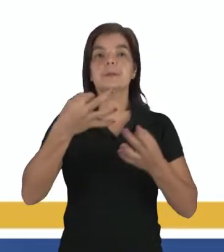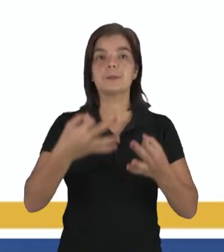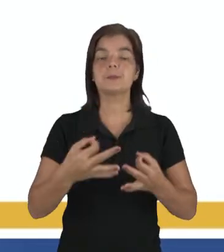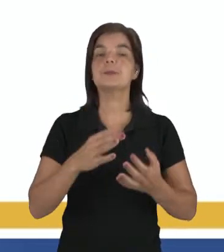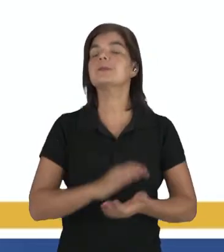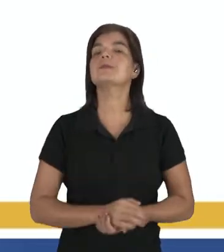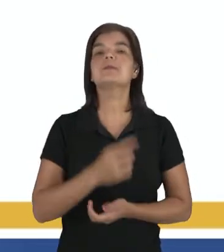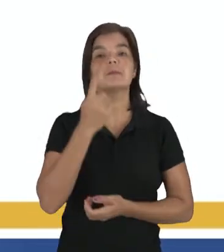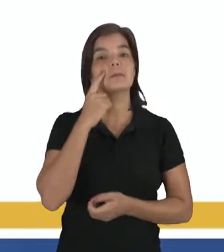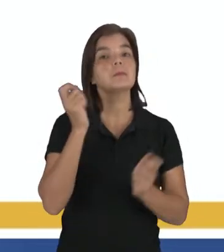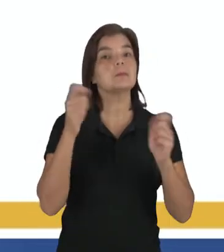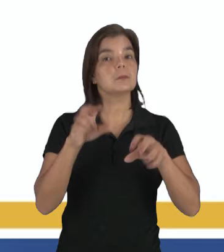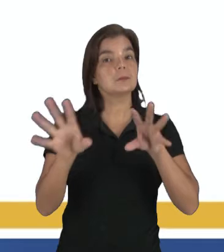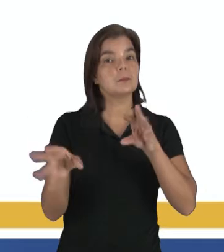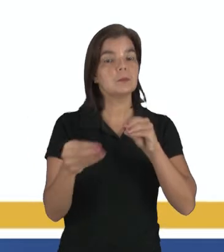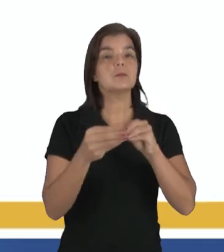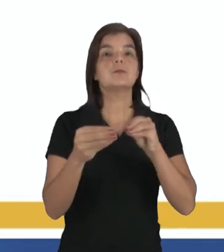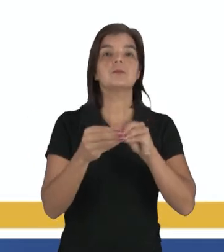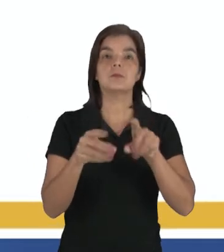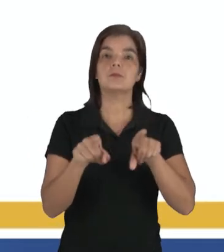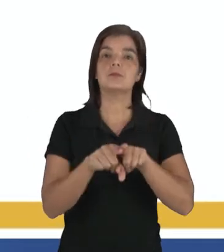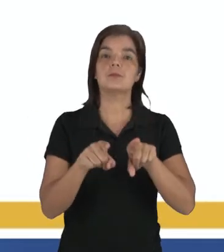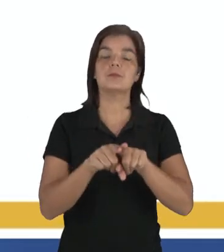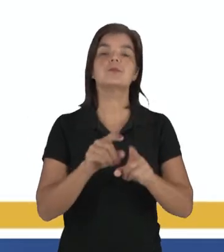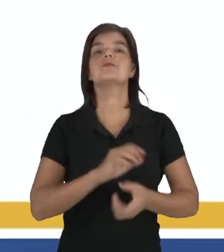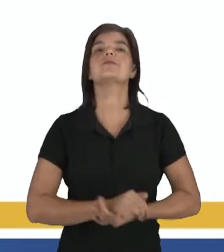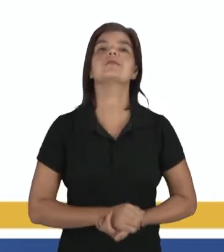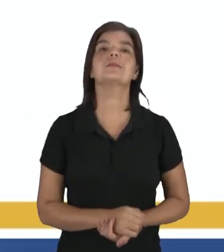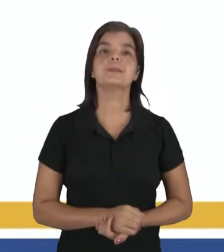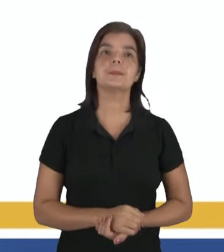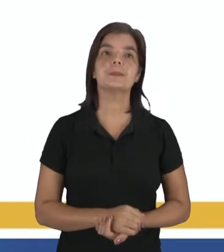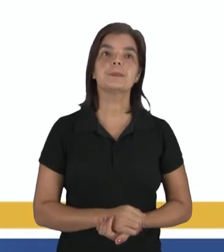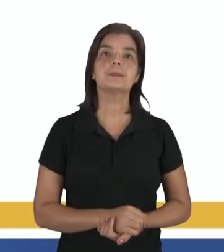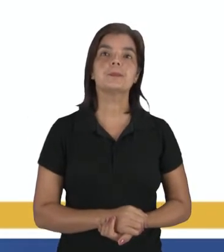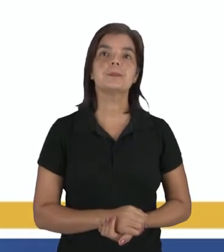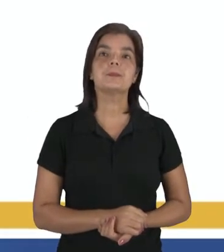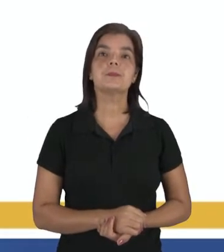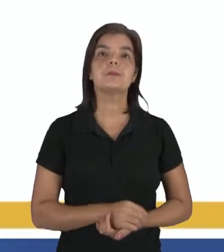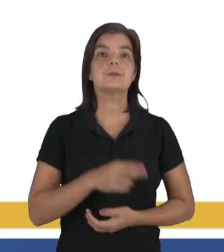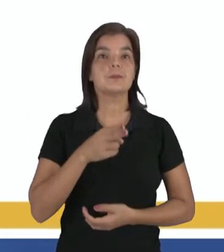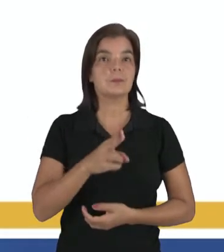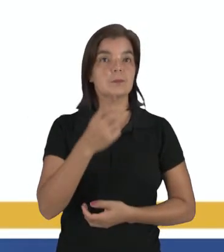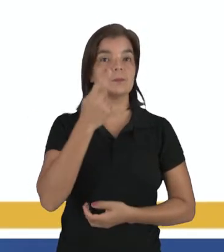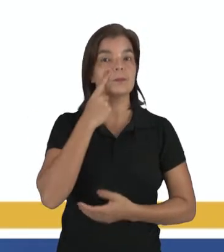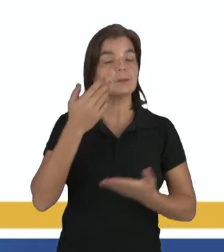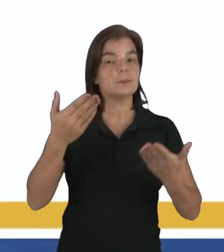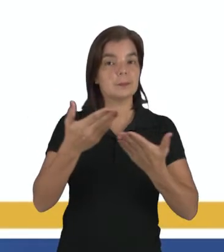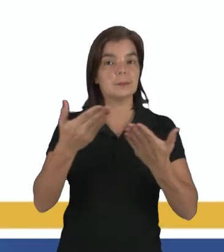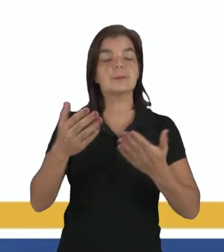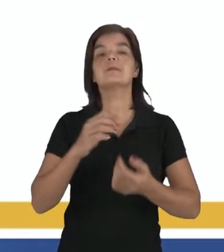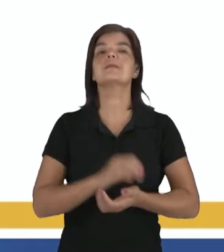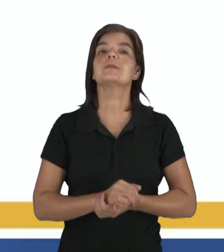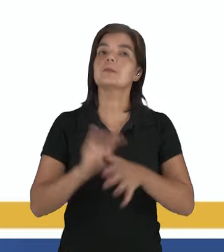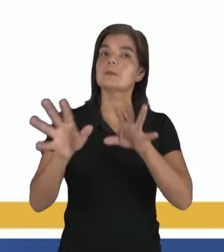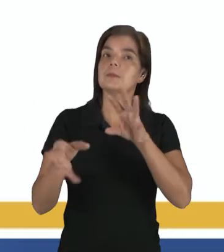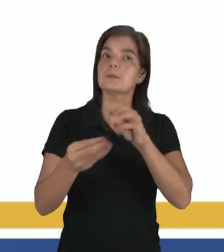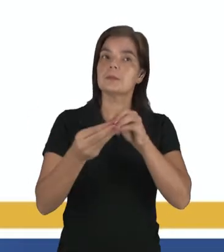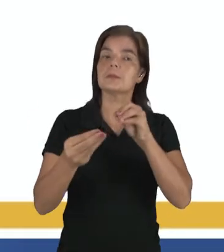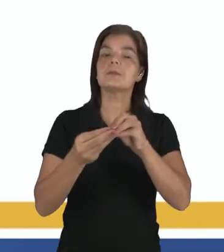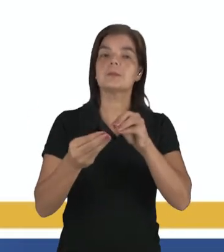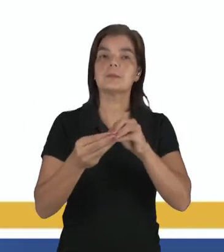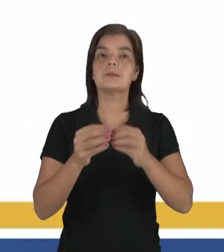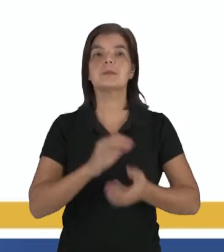certo? Você ainda poderia abreviar o is not, que ia ficar isn't. Assim como a gente pode observar agora, ó, a